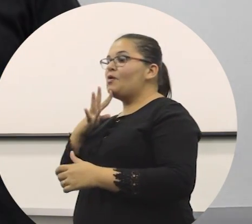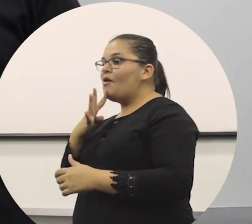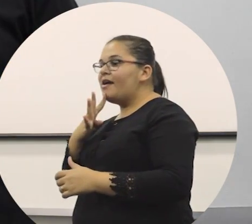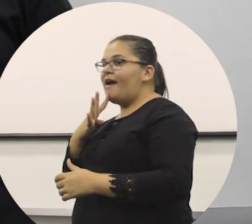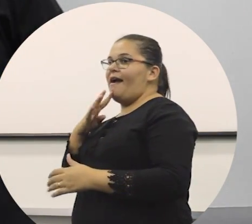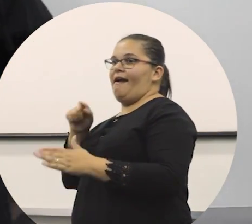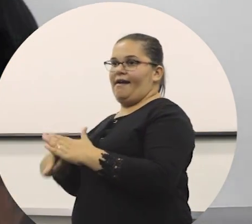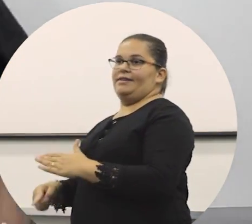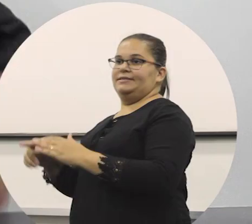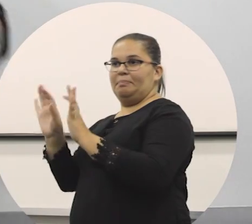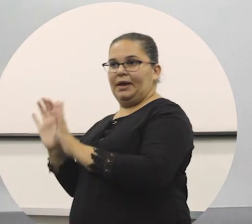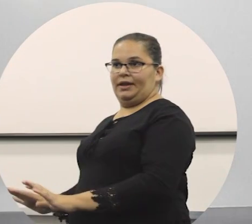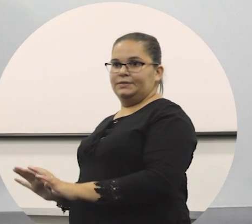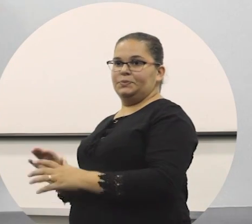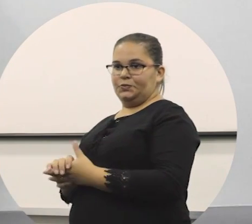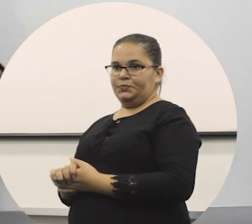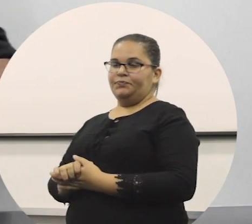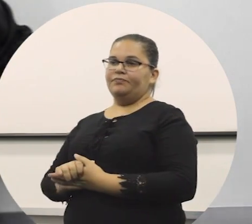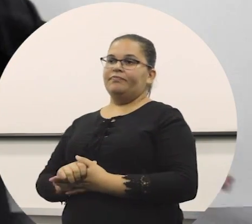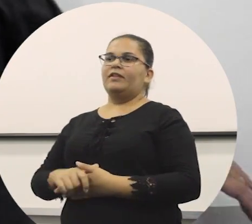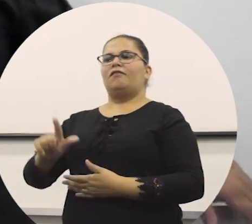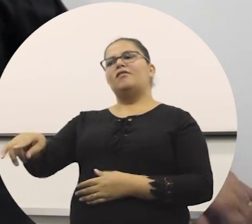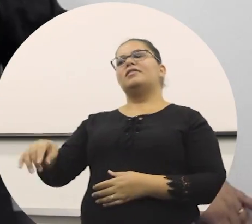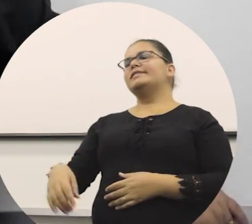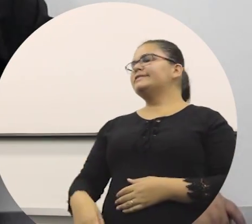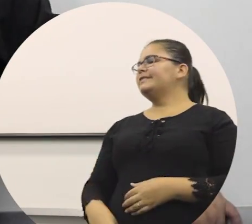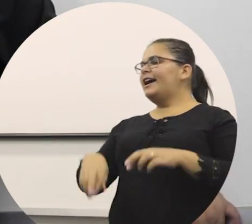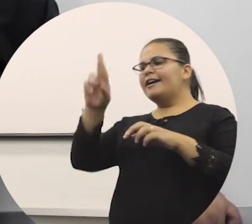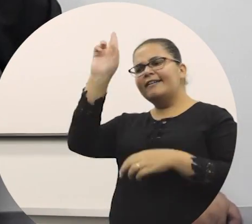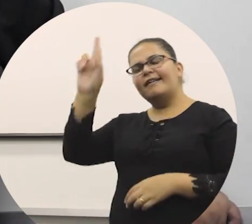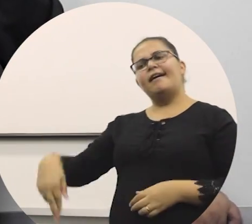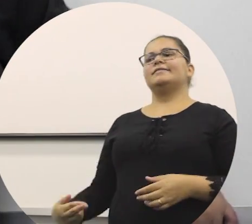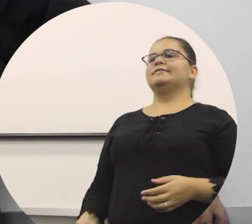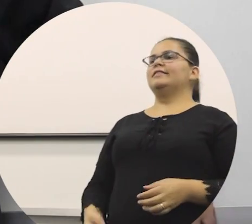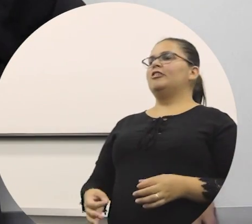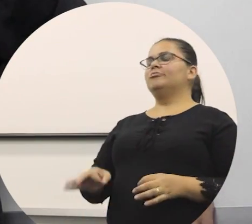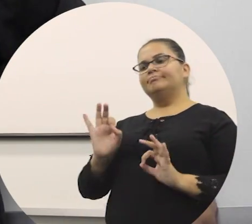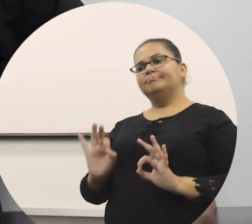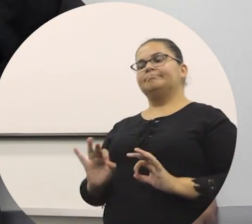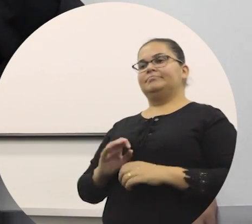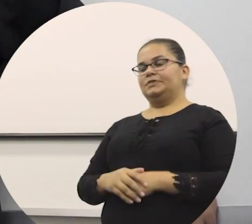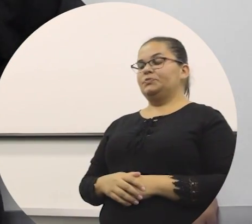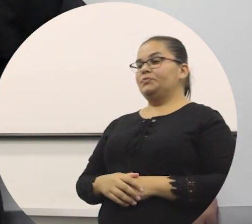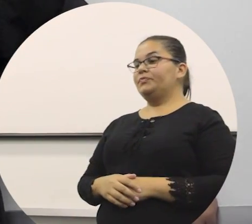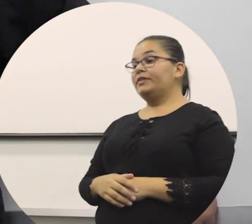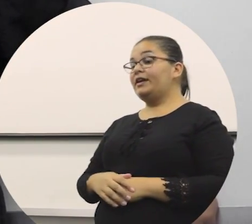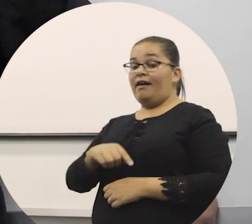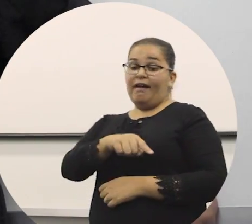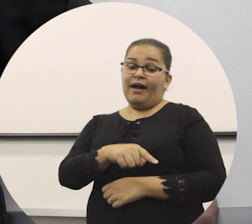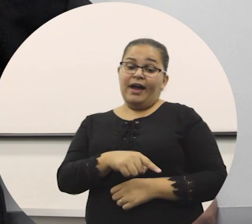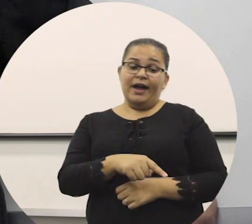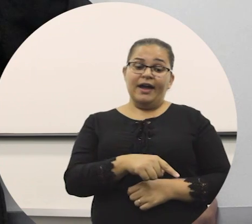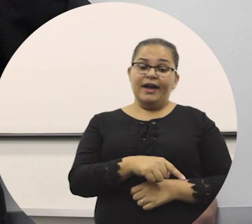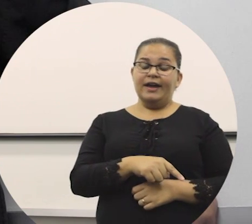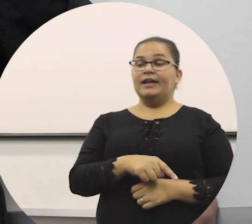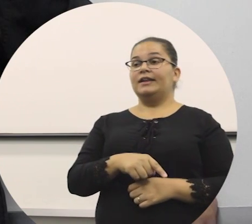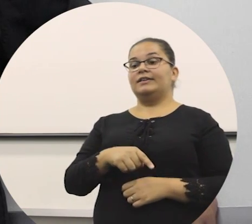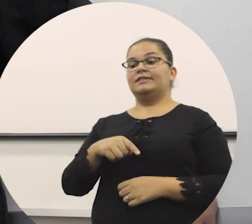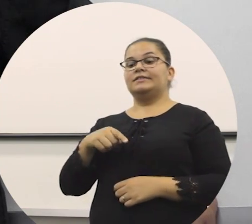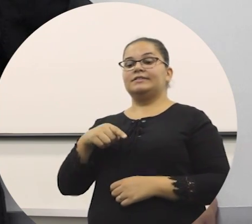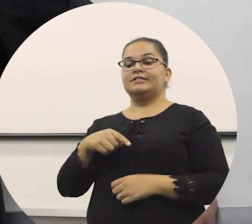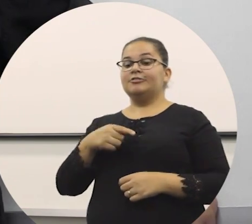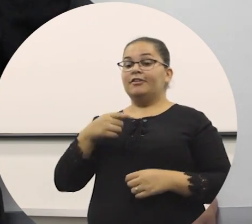realmente. Então não estou falando. Você está coberta de razão. Se você pegar esses surdos que não usam língua de sinais, que foram para fonoterapia o tempo todo e